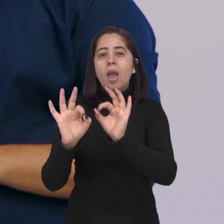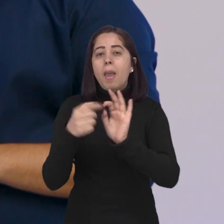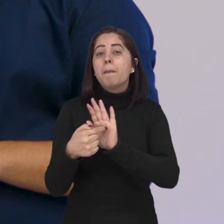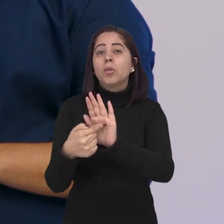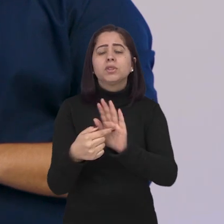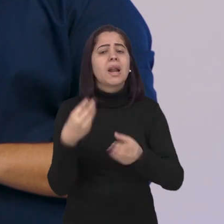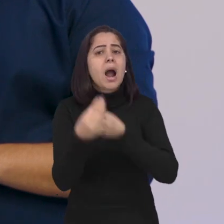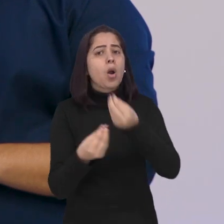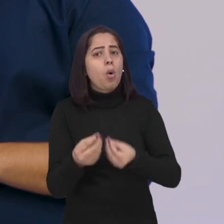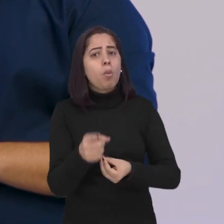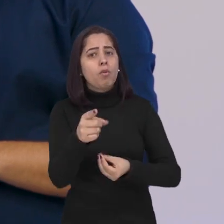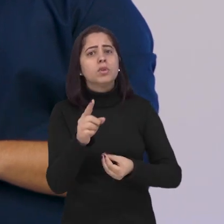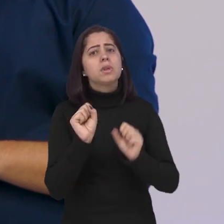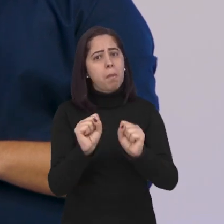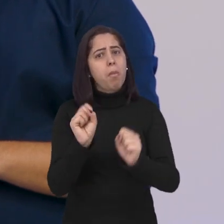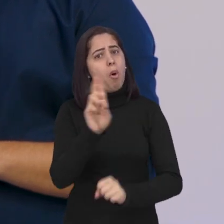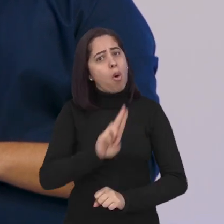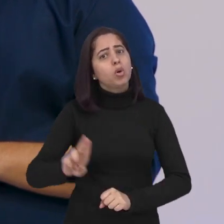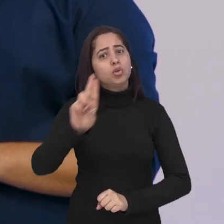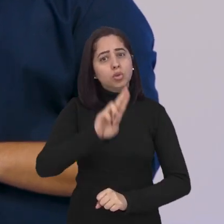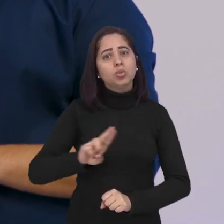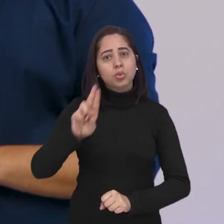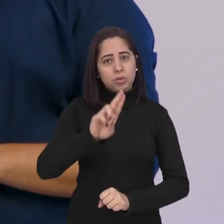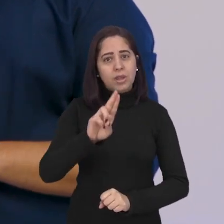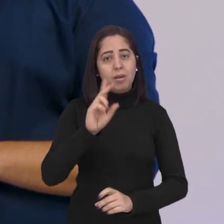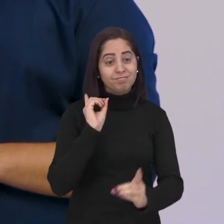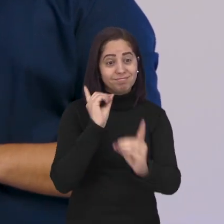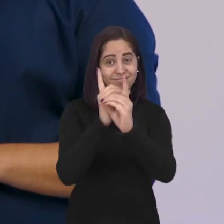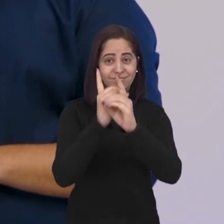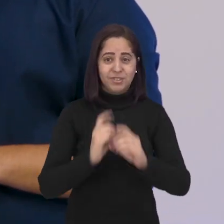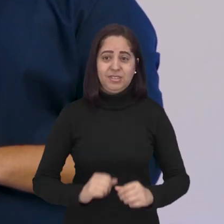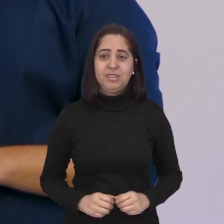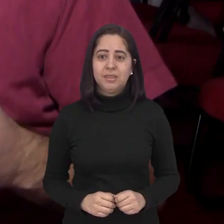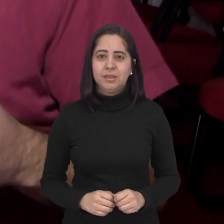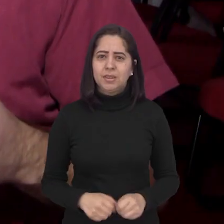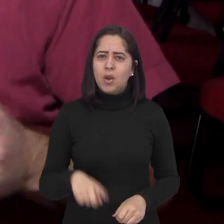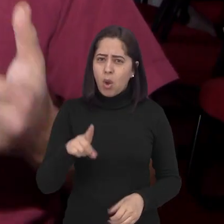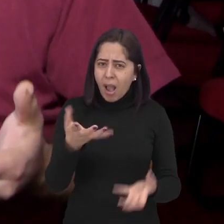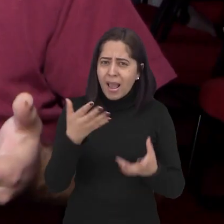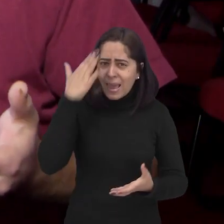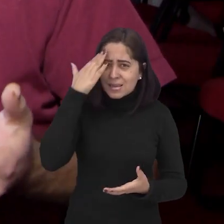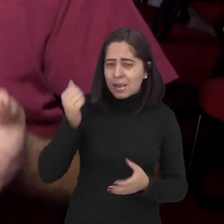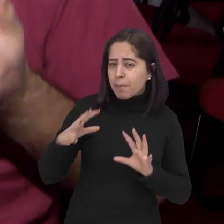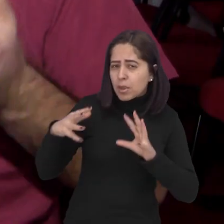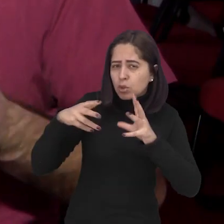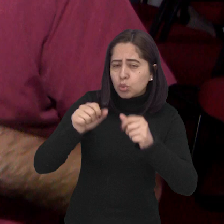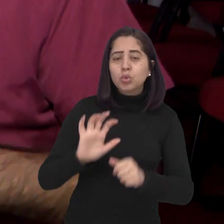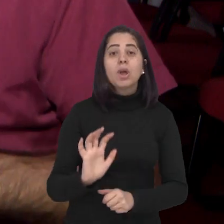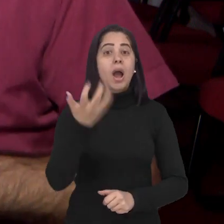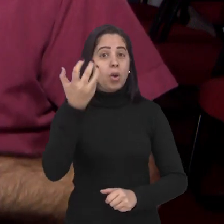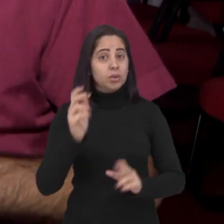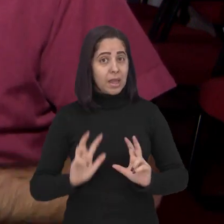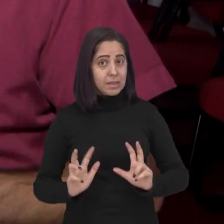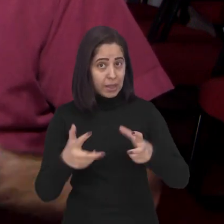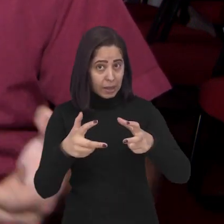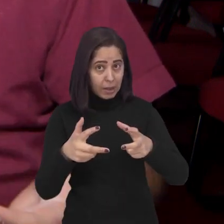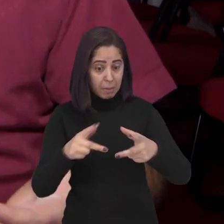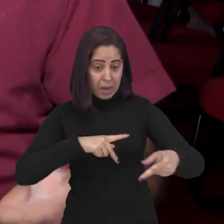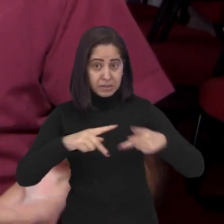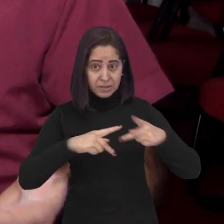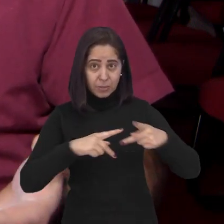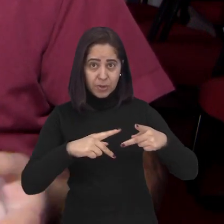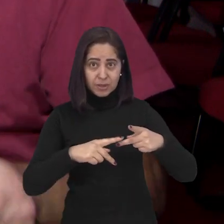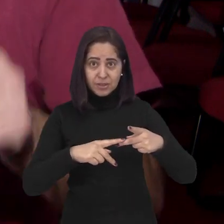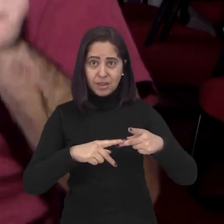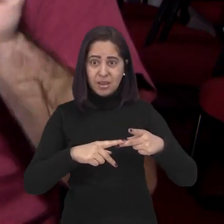te mostrar como você pode usar cada um deles e o que você encontra por lá. Quer ficar por dentro de tudo o que acontece na Câmara